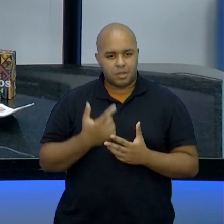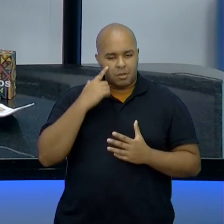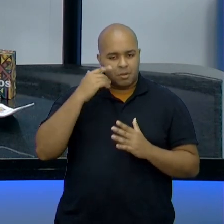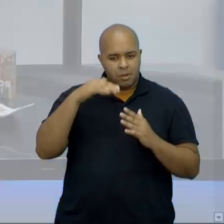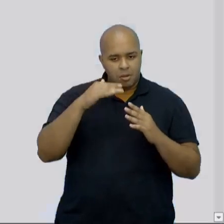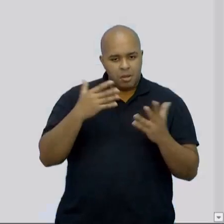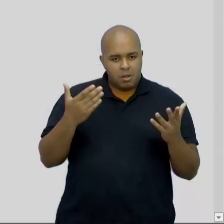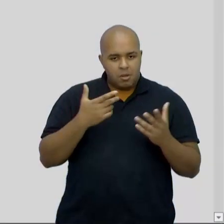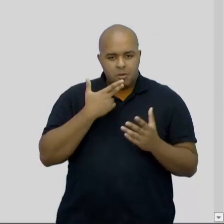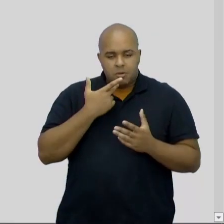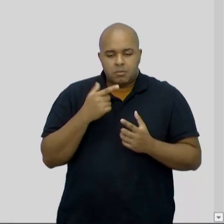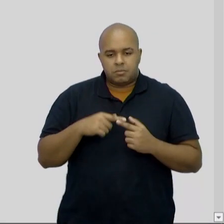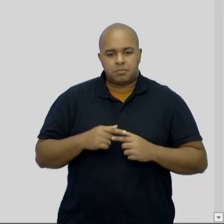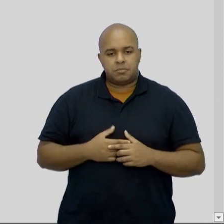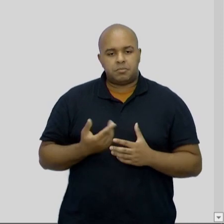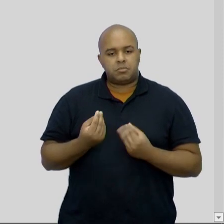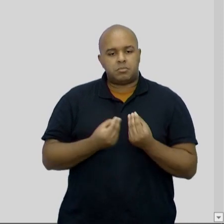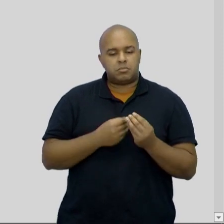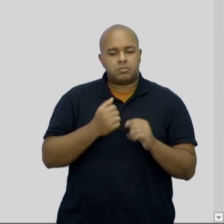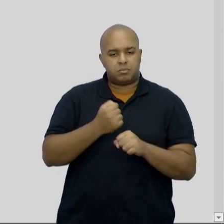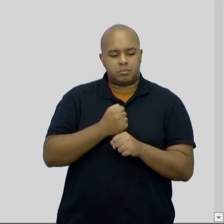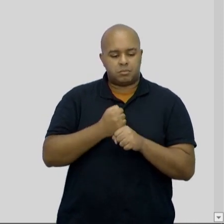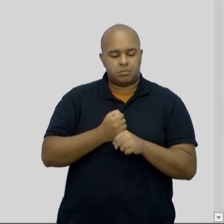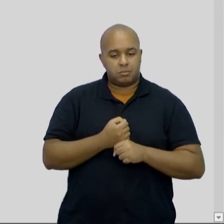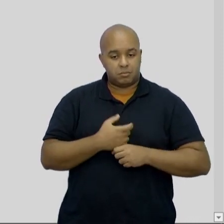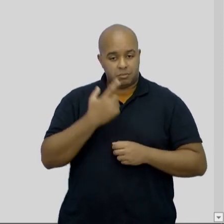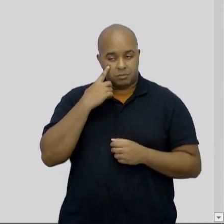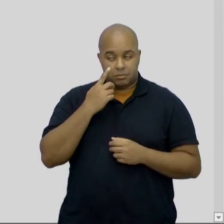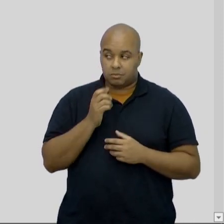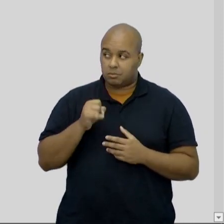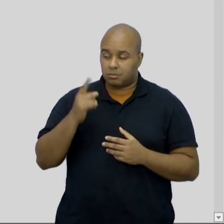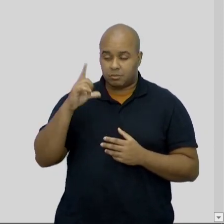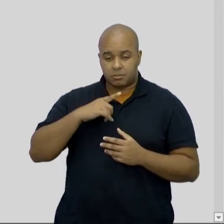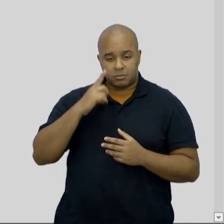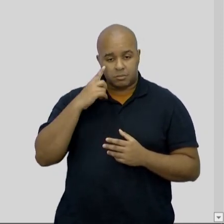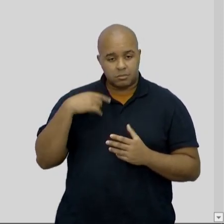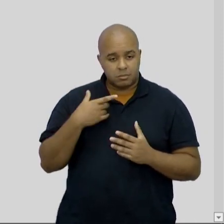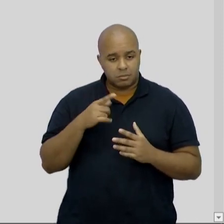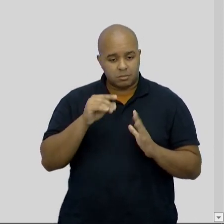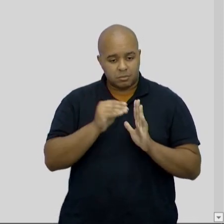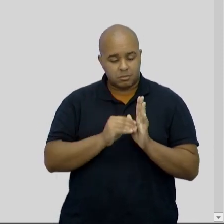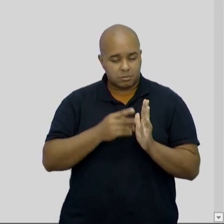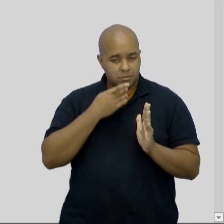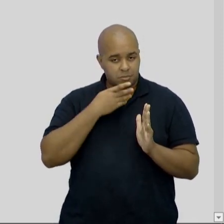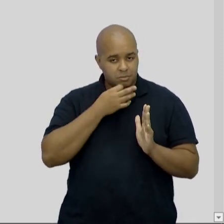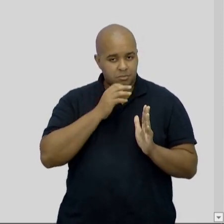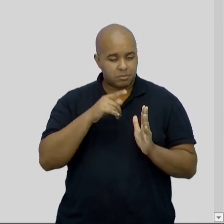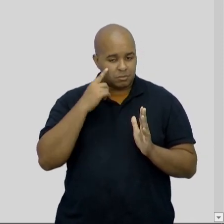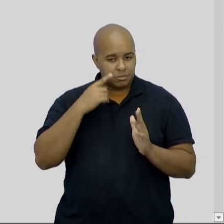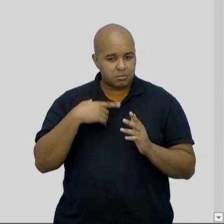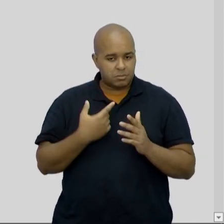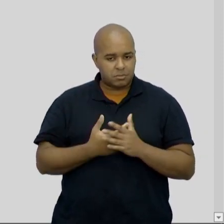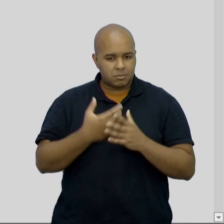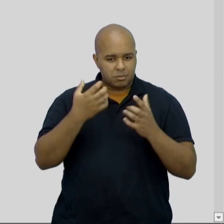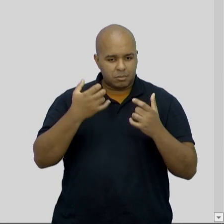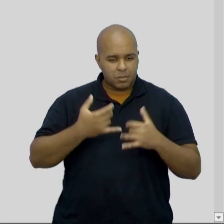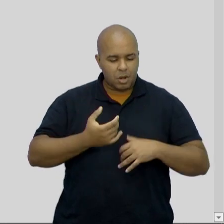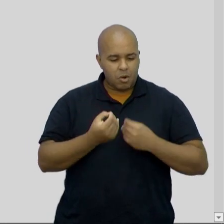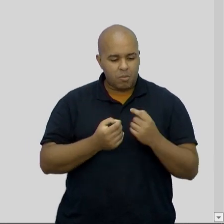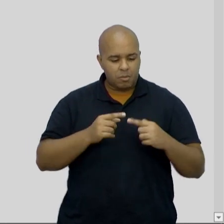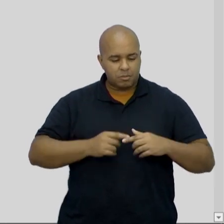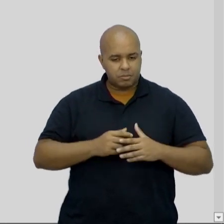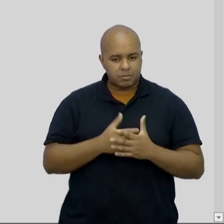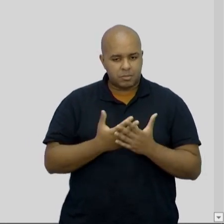descer aqui e agora falar sobre as construções. Aqui sim tem aquele elemento que eu comentei que vai explicar como são